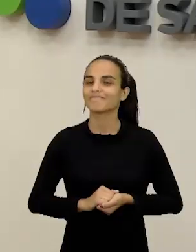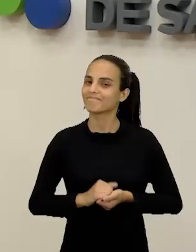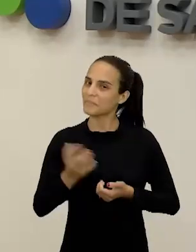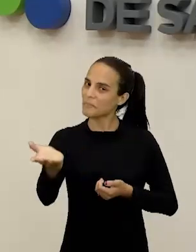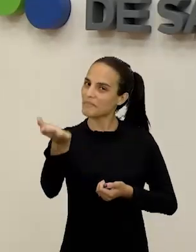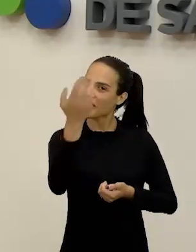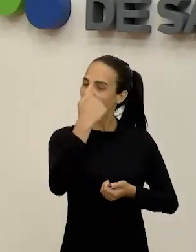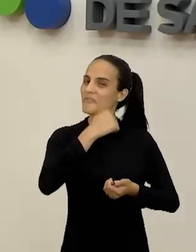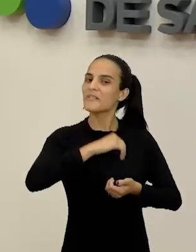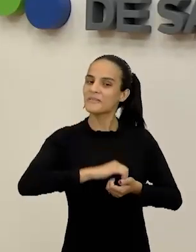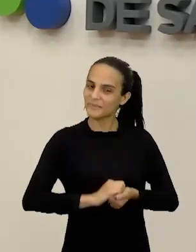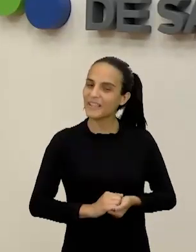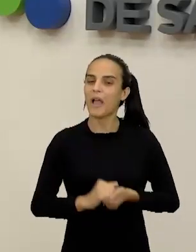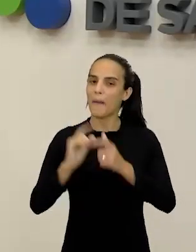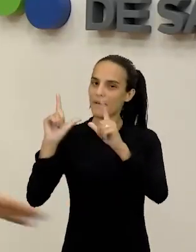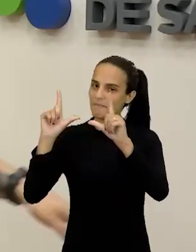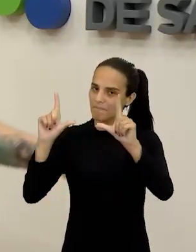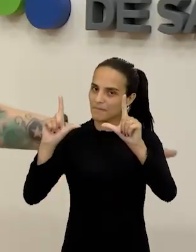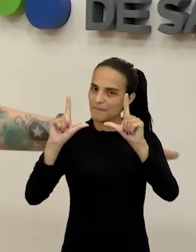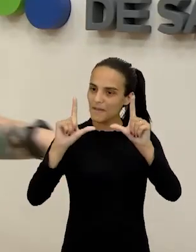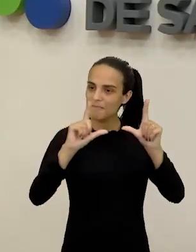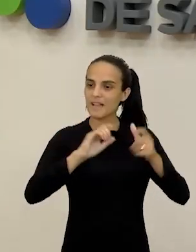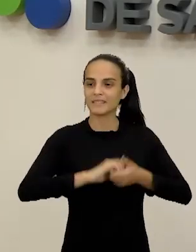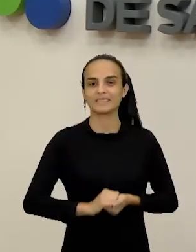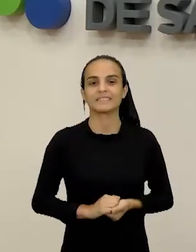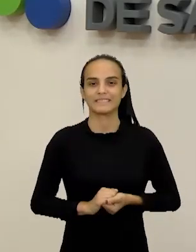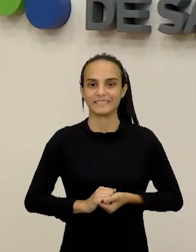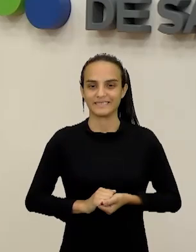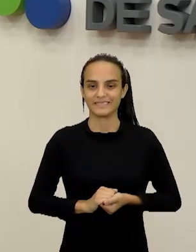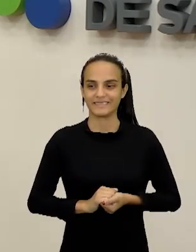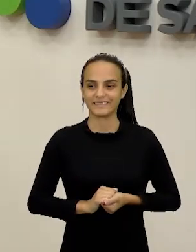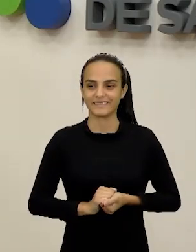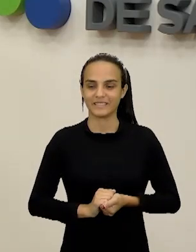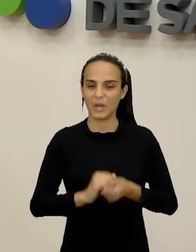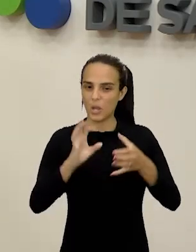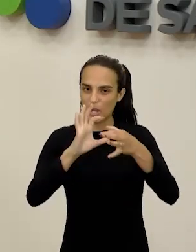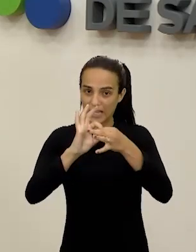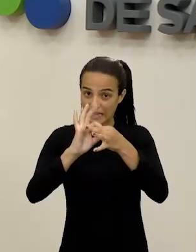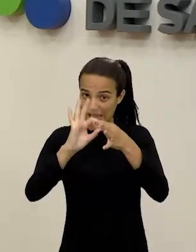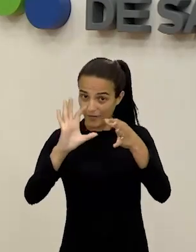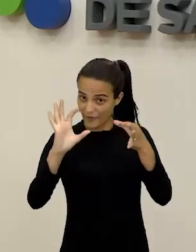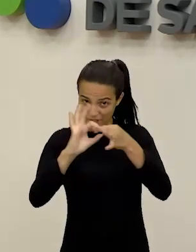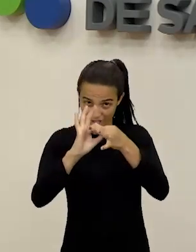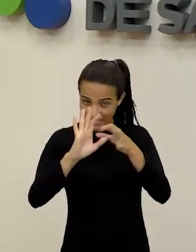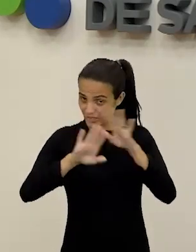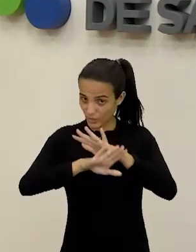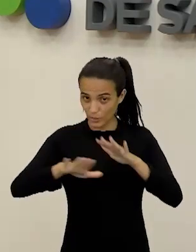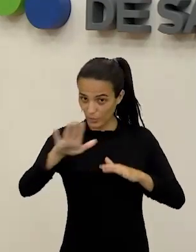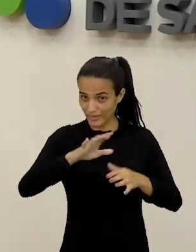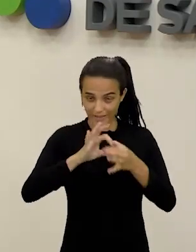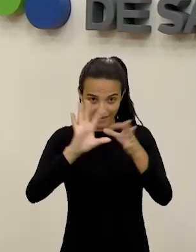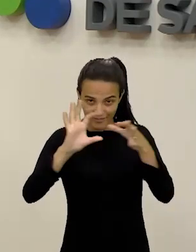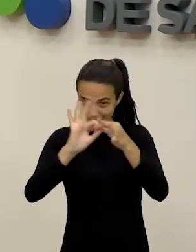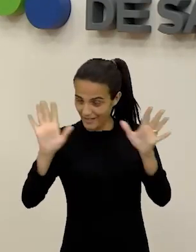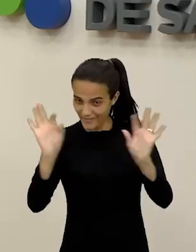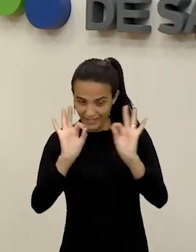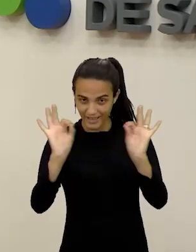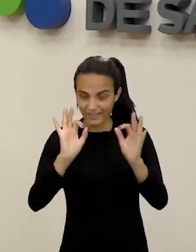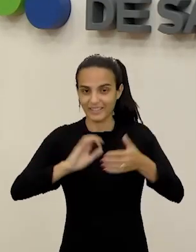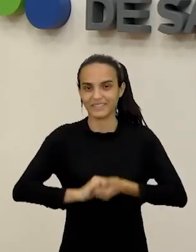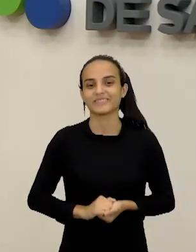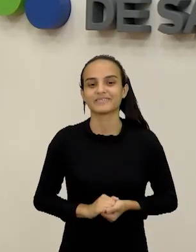Bora pras imagens aí, todas fechadas, nenhuma liberada, tô meio revoltos.